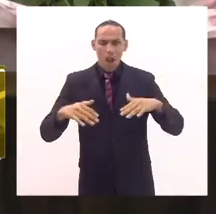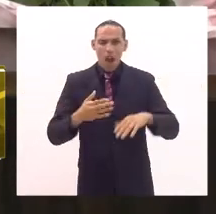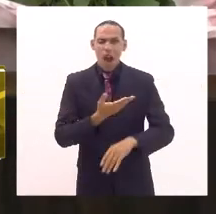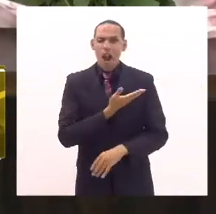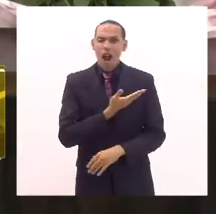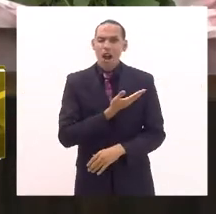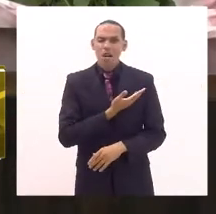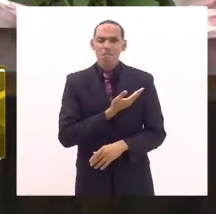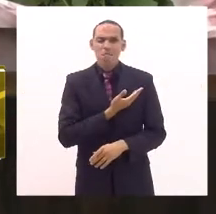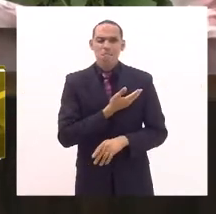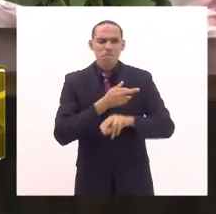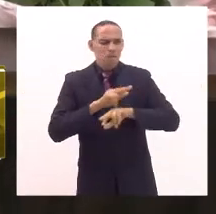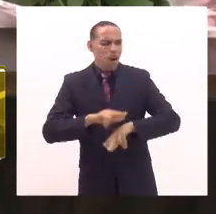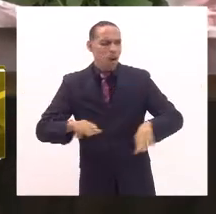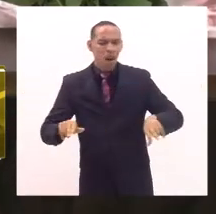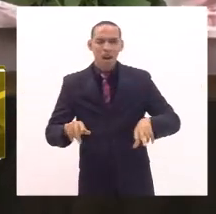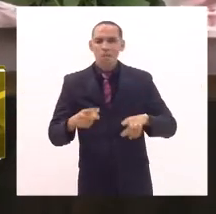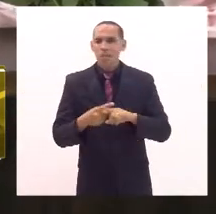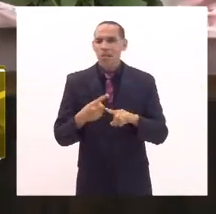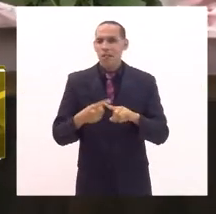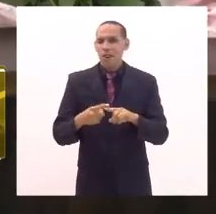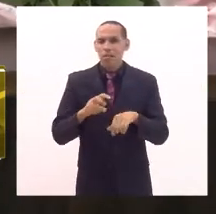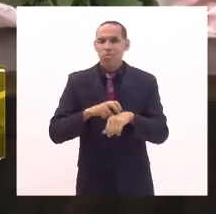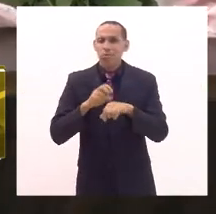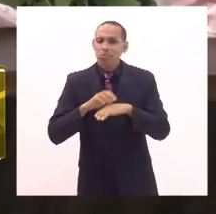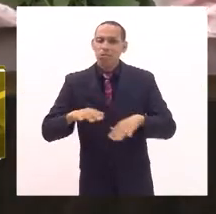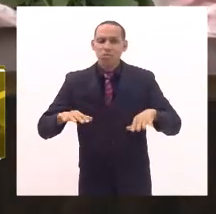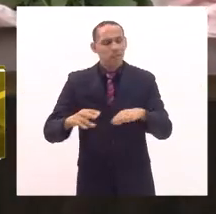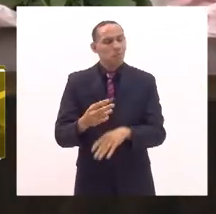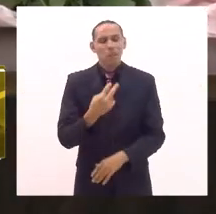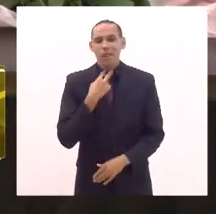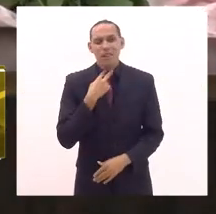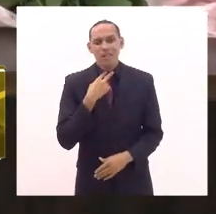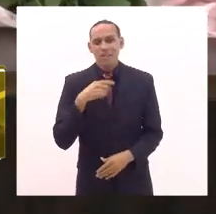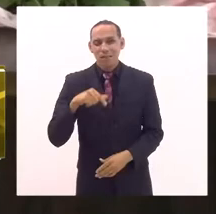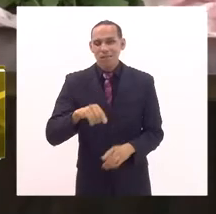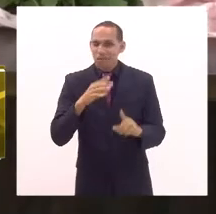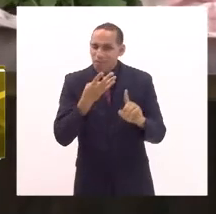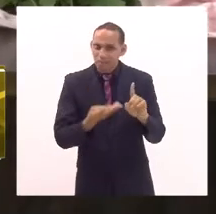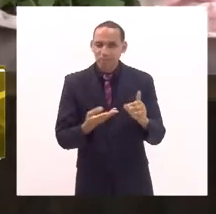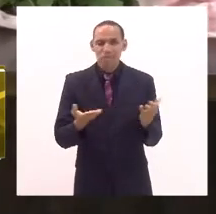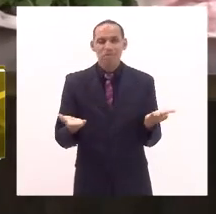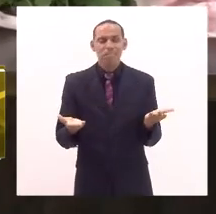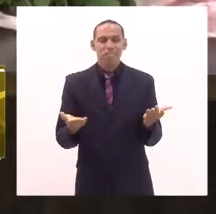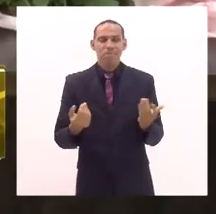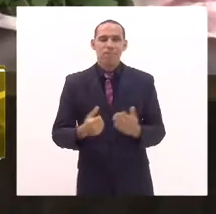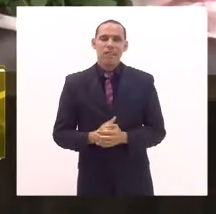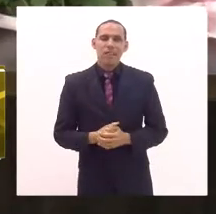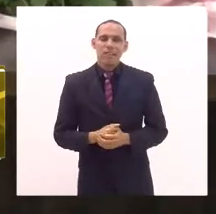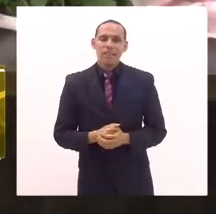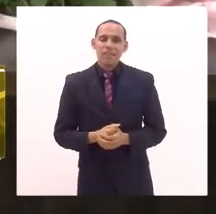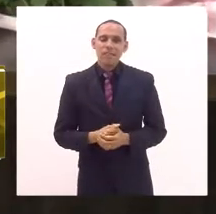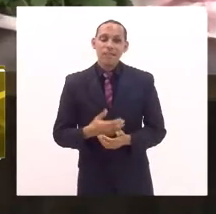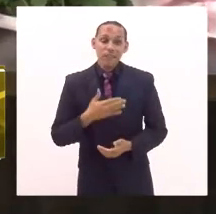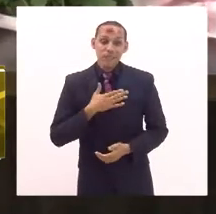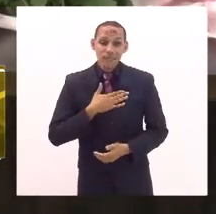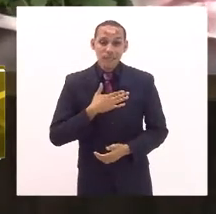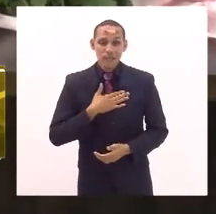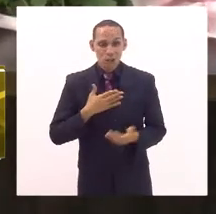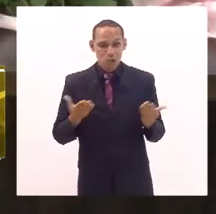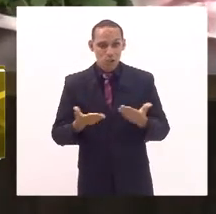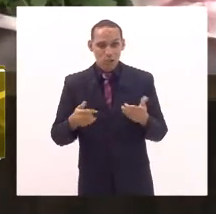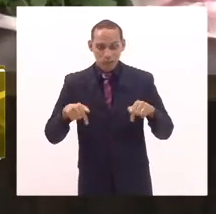amigos grandes, exatamente porque na pandemia não pudemos fazer essa homenagem. E para mim hoje estar